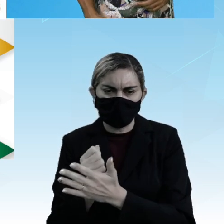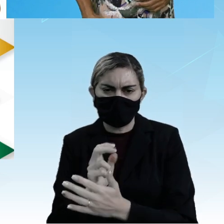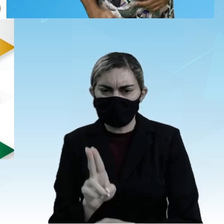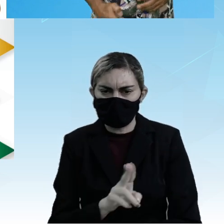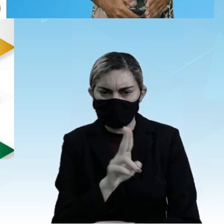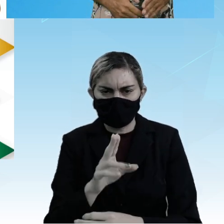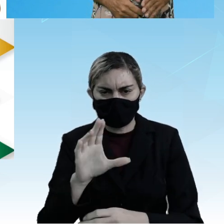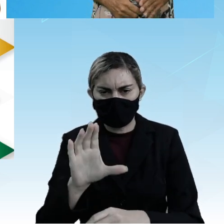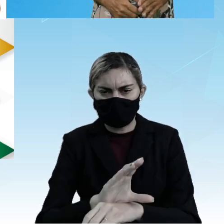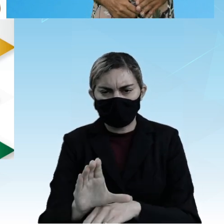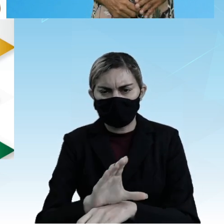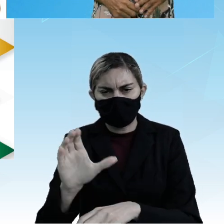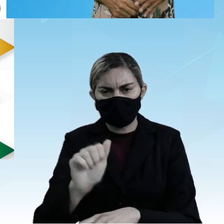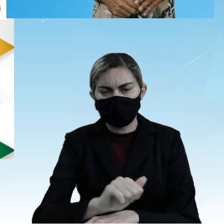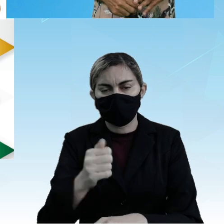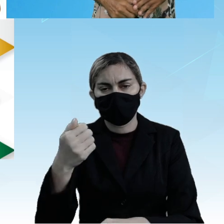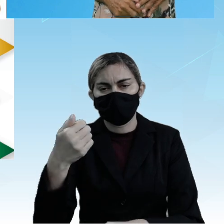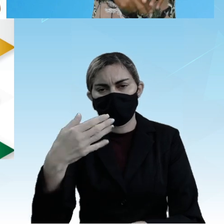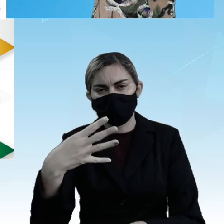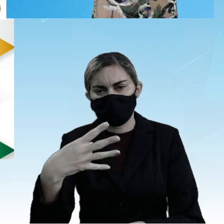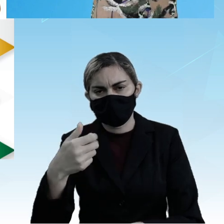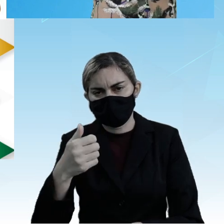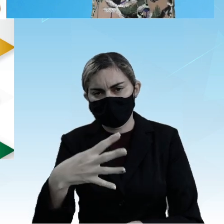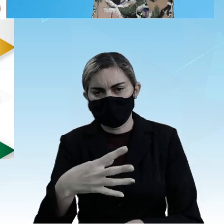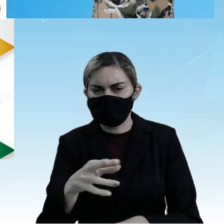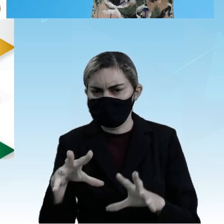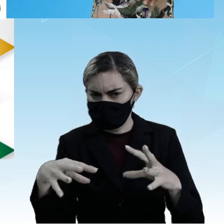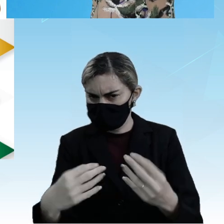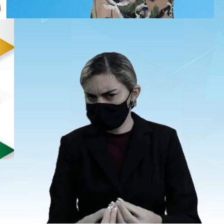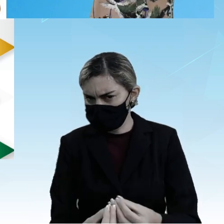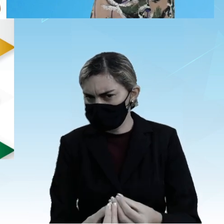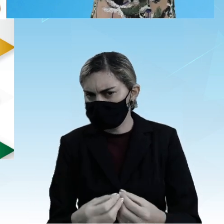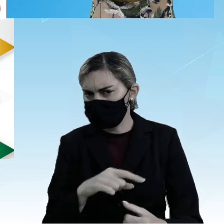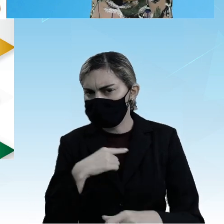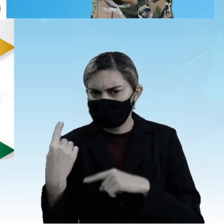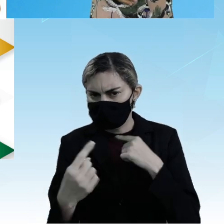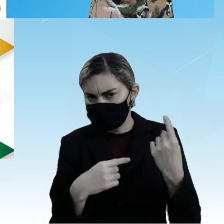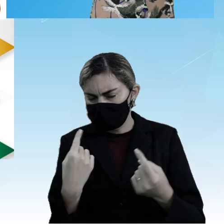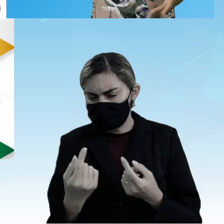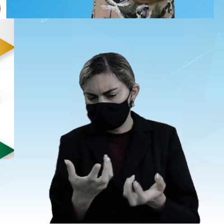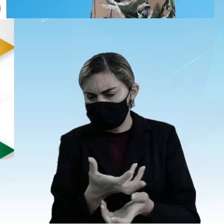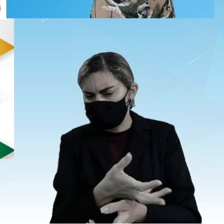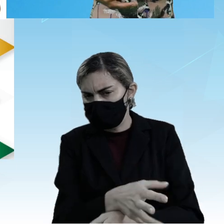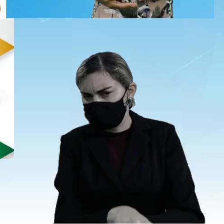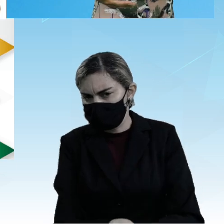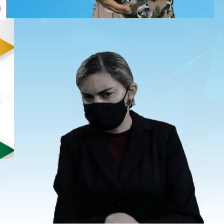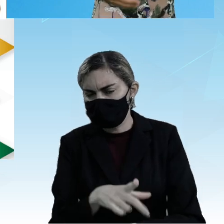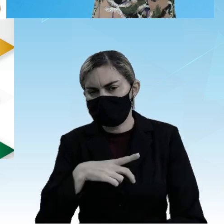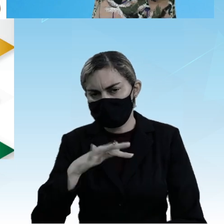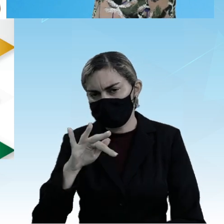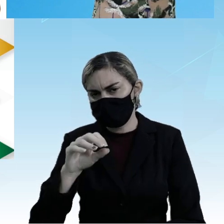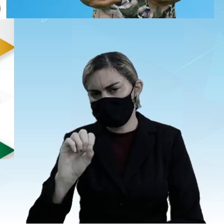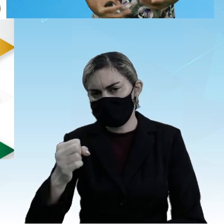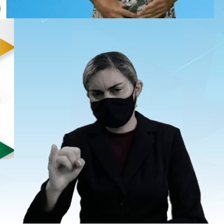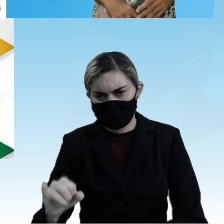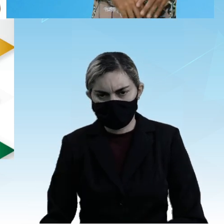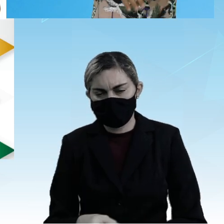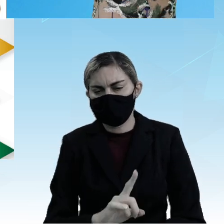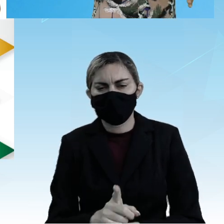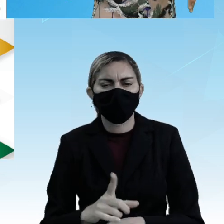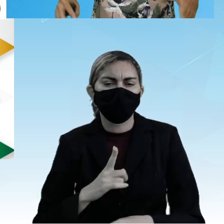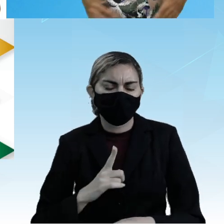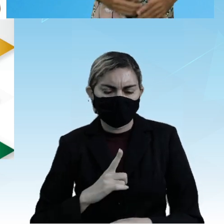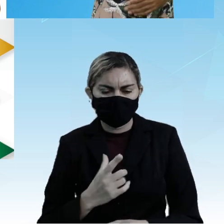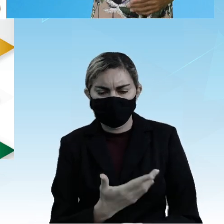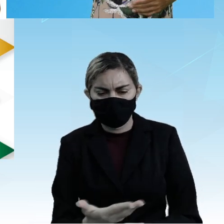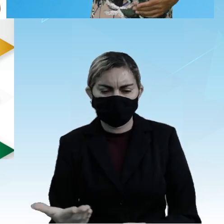o carbono 14. Mas nem todos os seres que morreram tornam-se fósseis, uma vez que